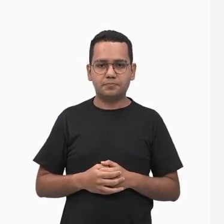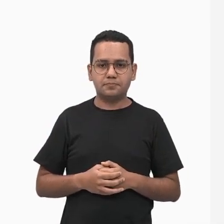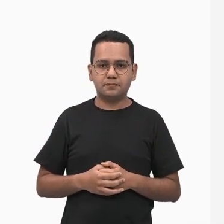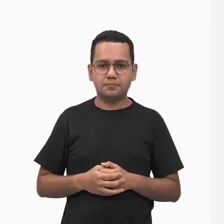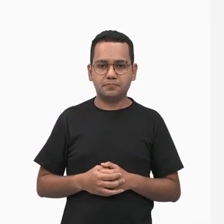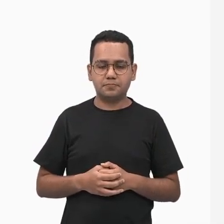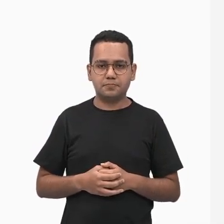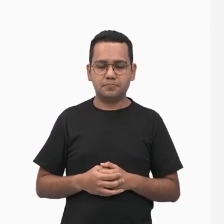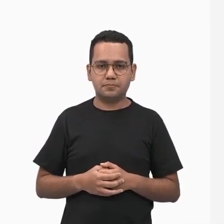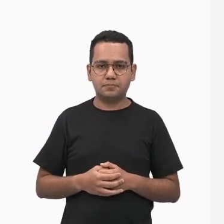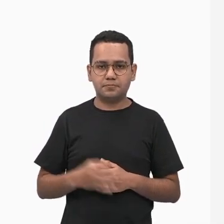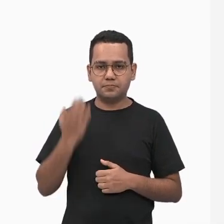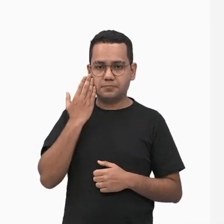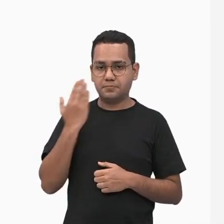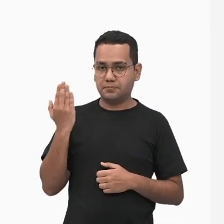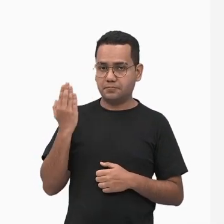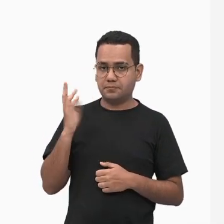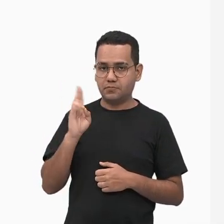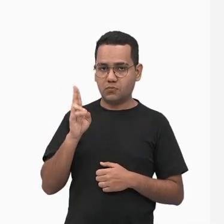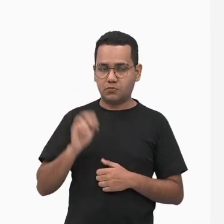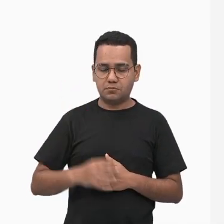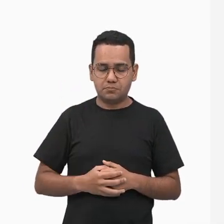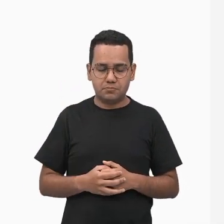da regência una de Araújo Lima.